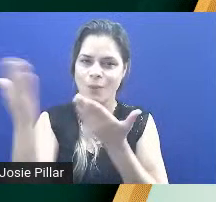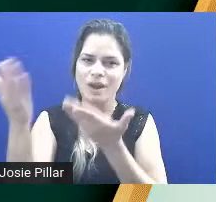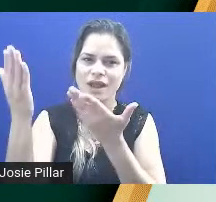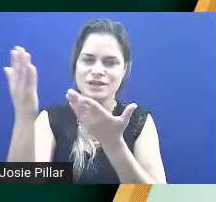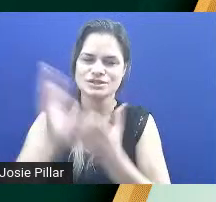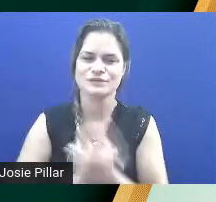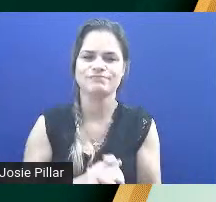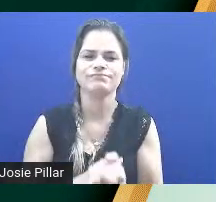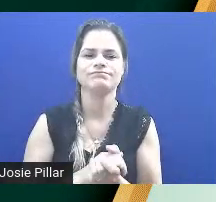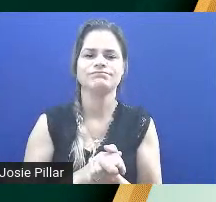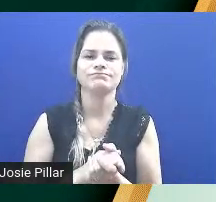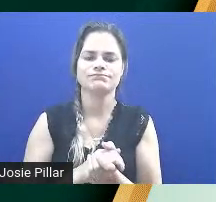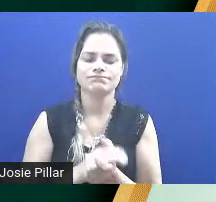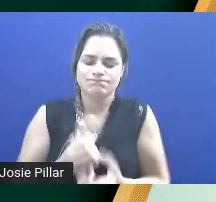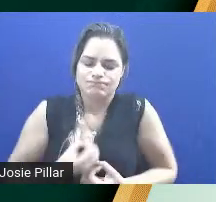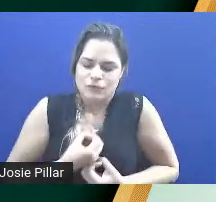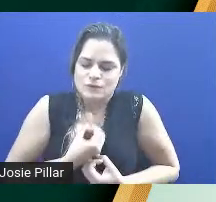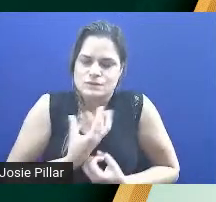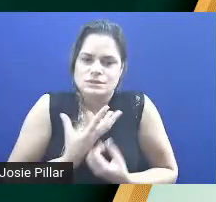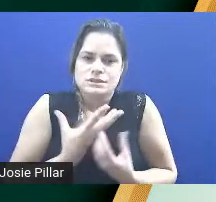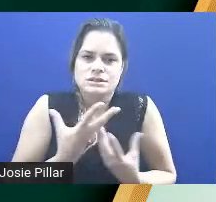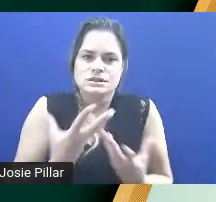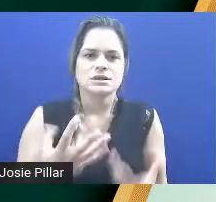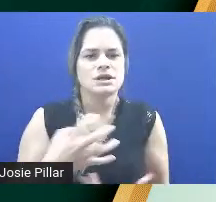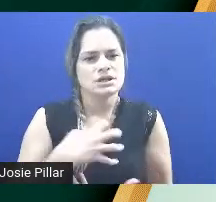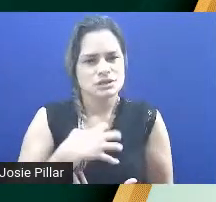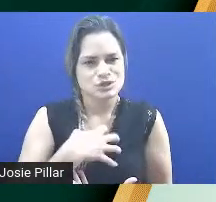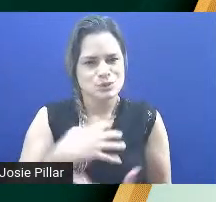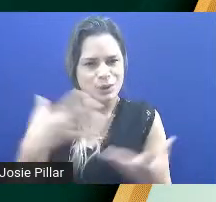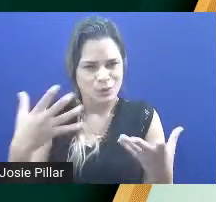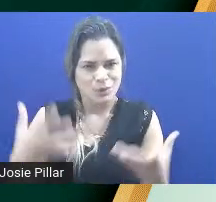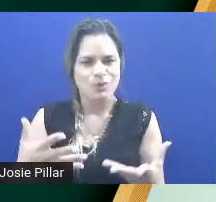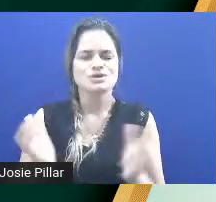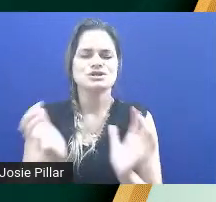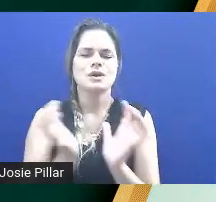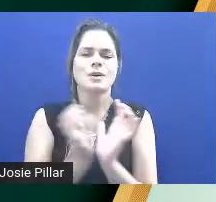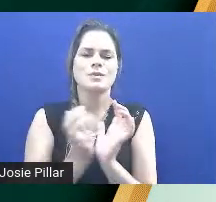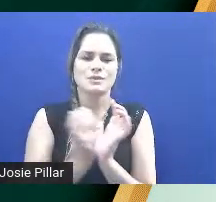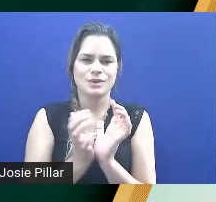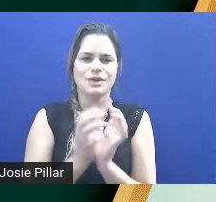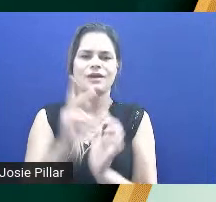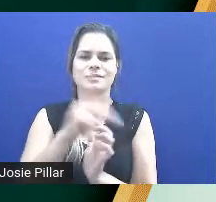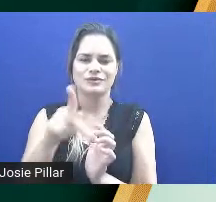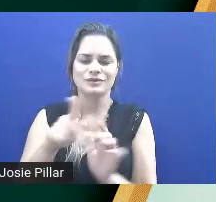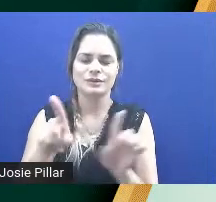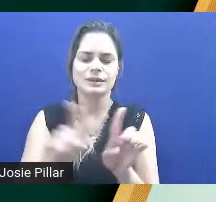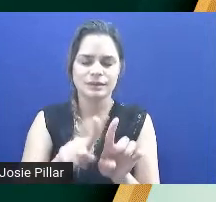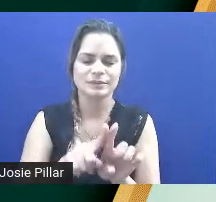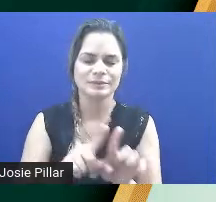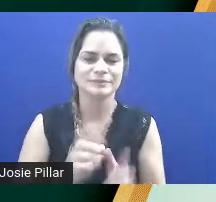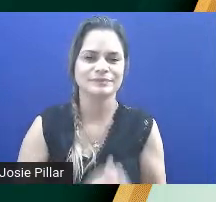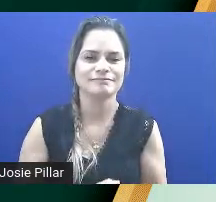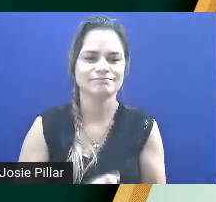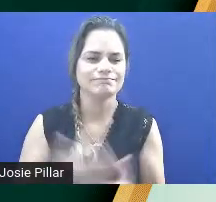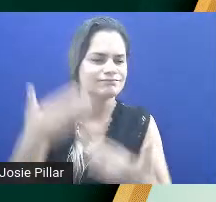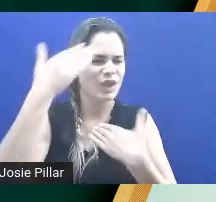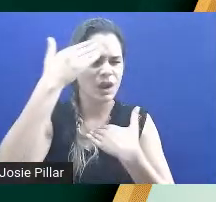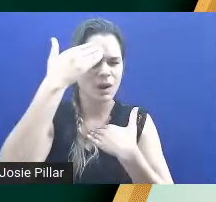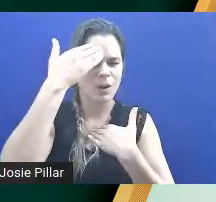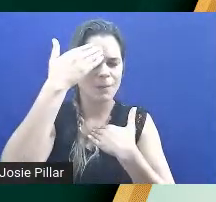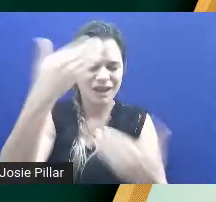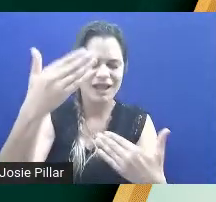o sentimento que eu carrego no dia de hoje e que meus colegas professores também devem carregar. Obrigado pela